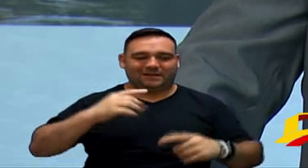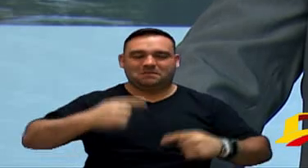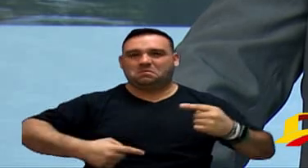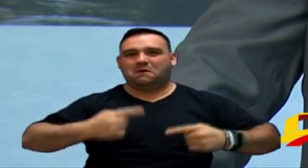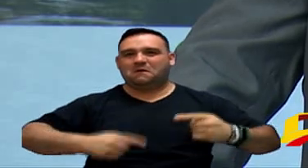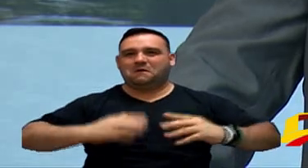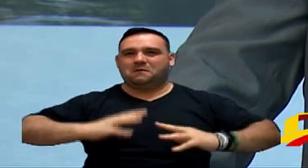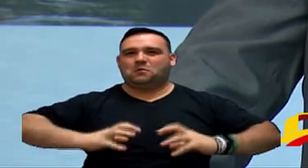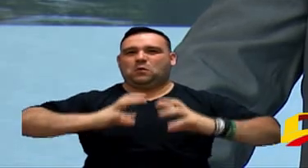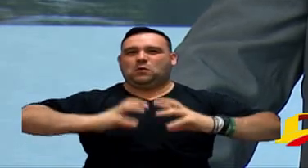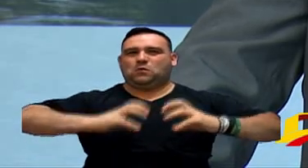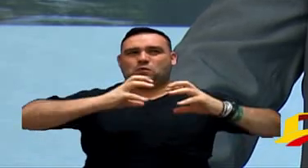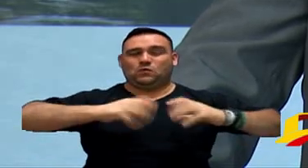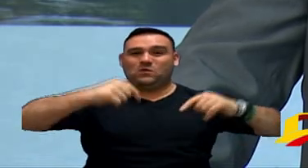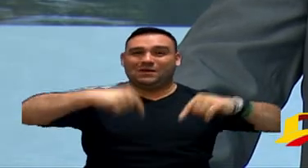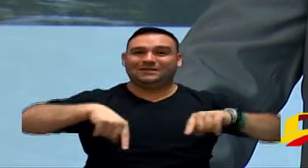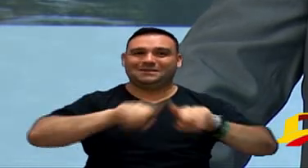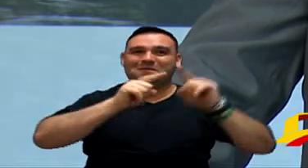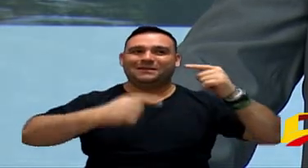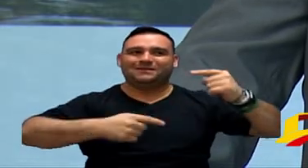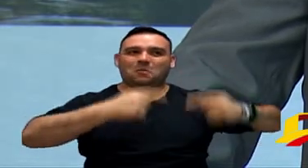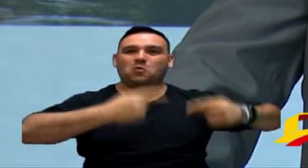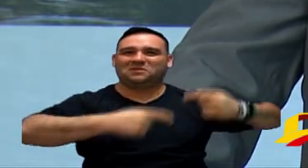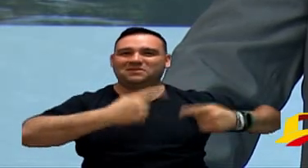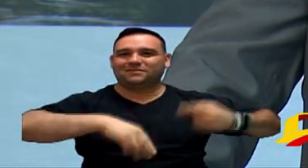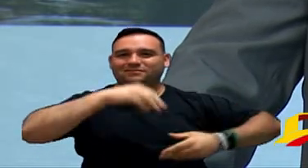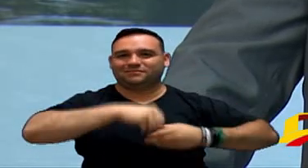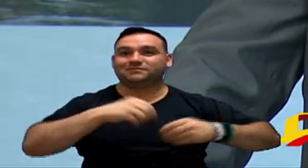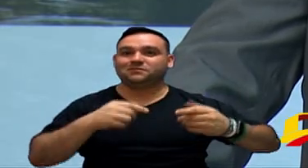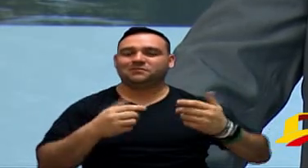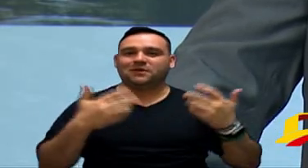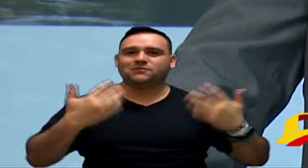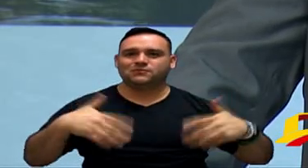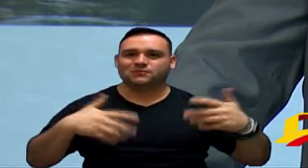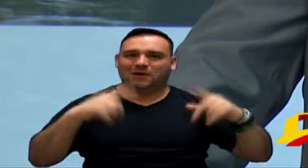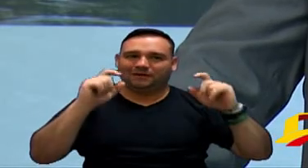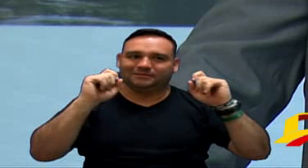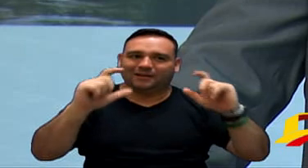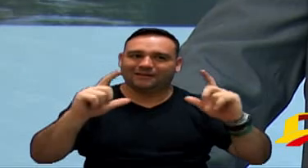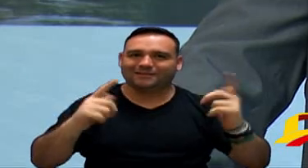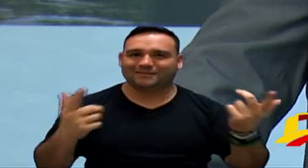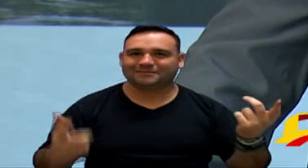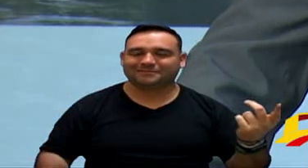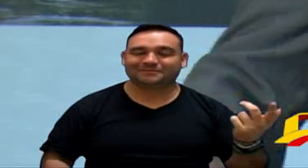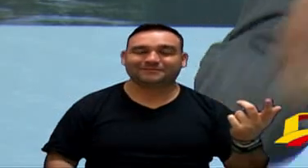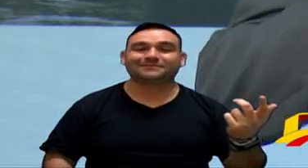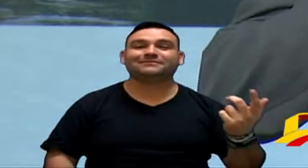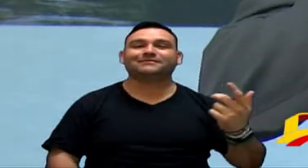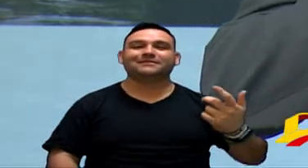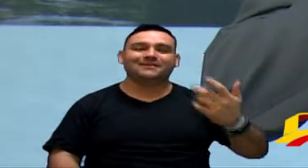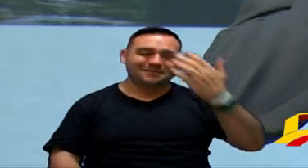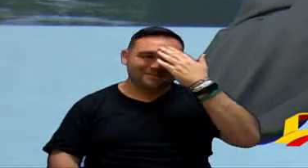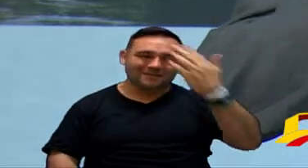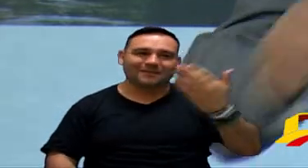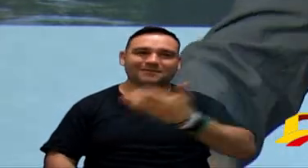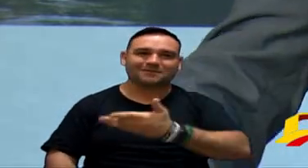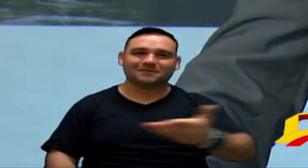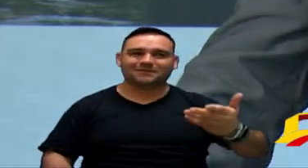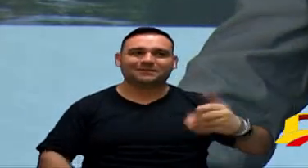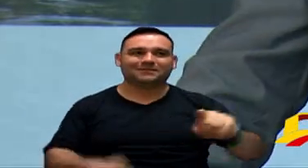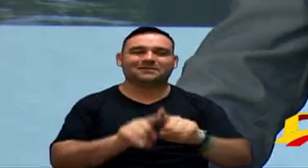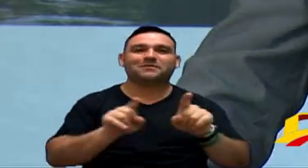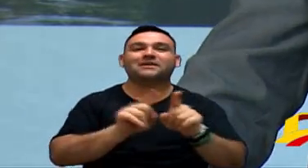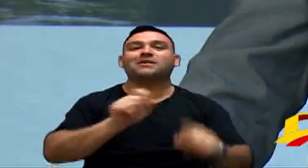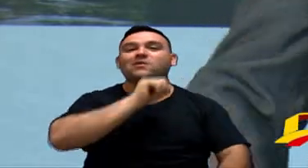amanhã calorosa aqui politicamente falando Super Interessante né nenê precisa ligar ela para outra não não liguei ainda